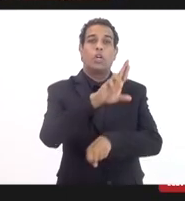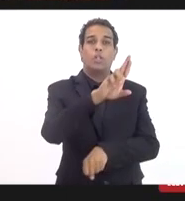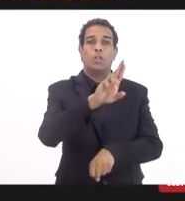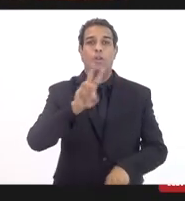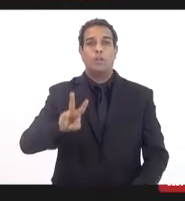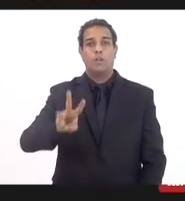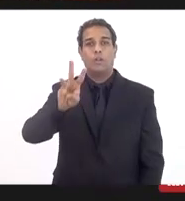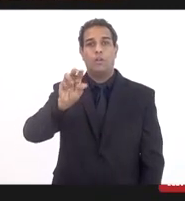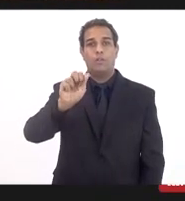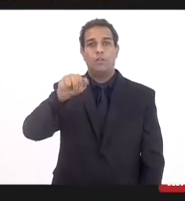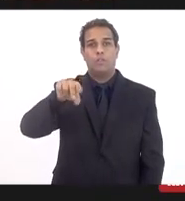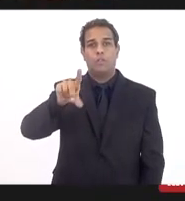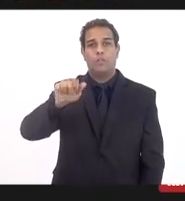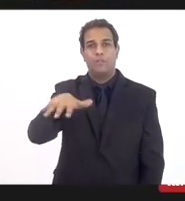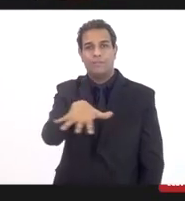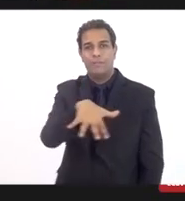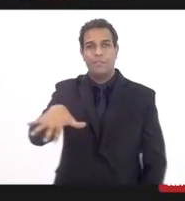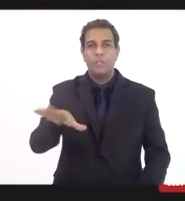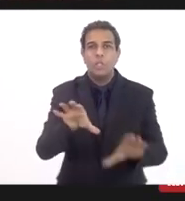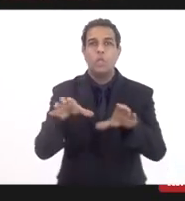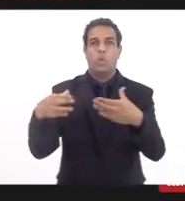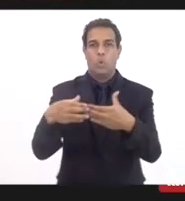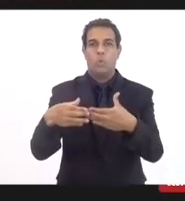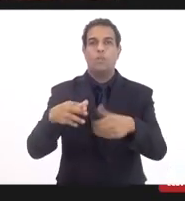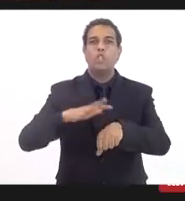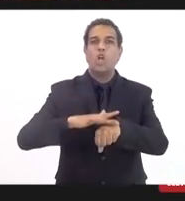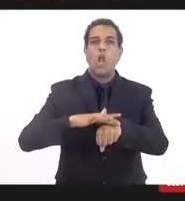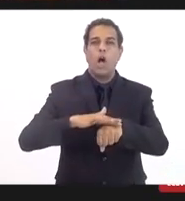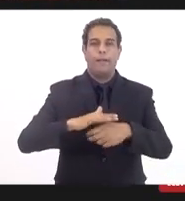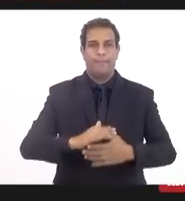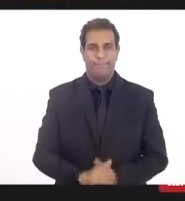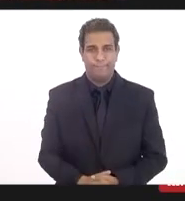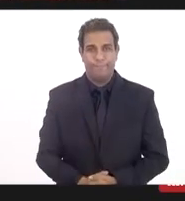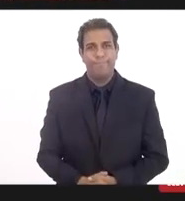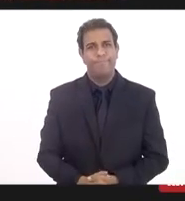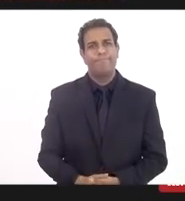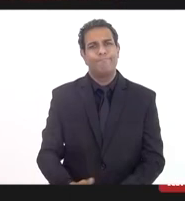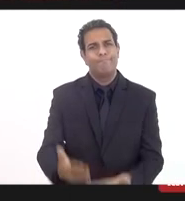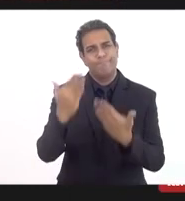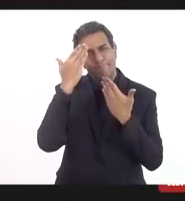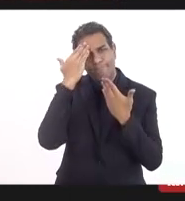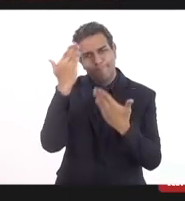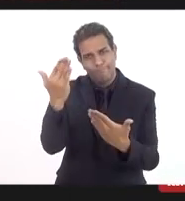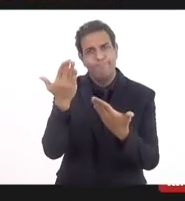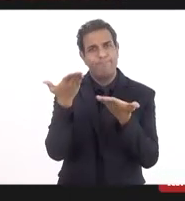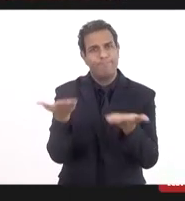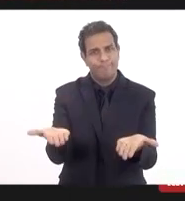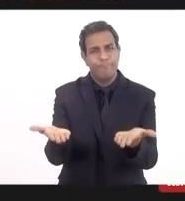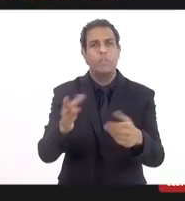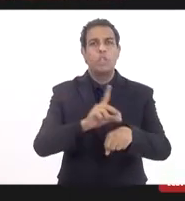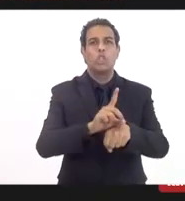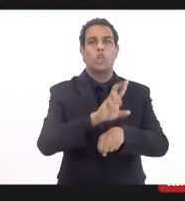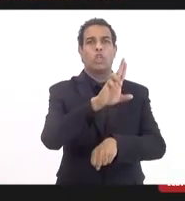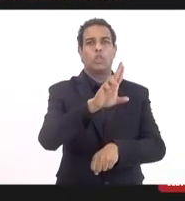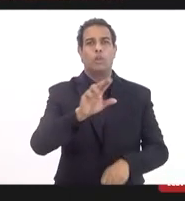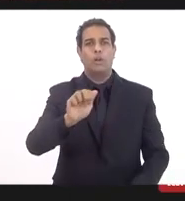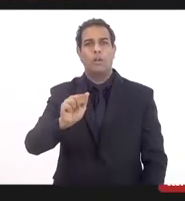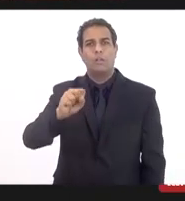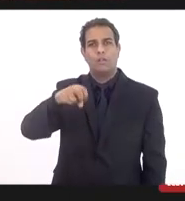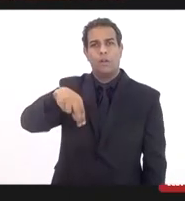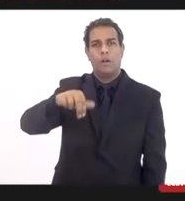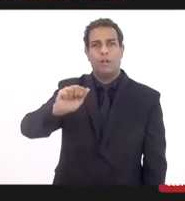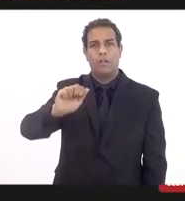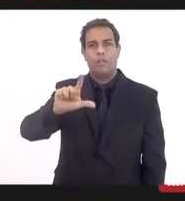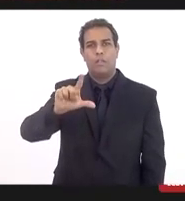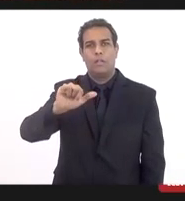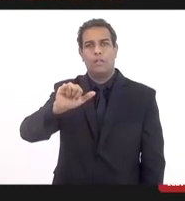Guimarães, do Fórum de Tuberculose. Eu queria saudar aqui também, muito carinhosamente, a doutora Annalise. Toda vez que